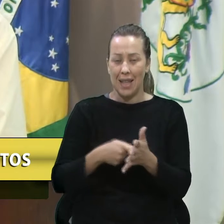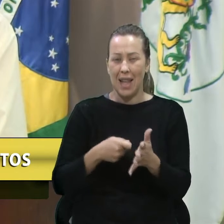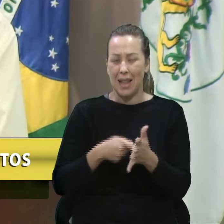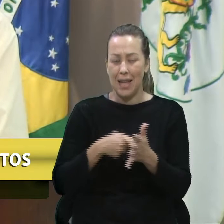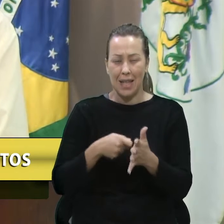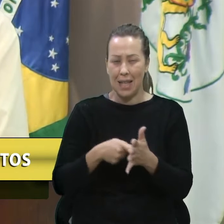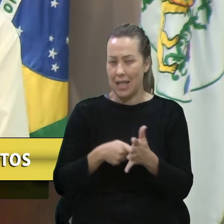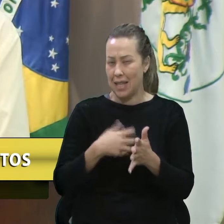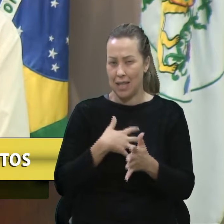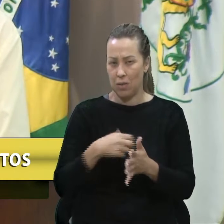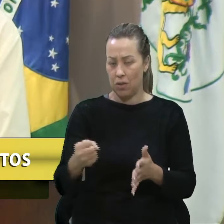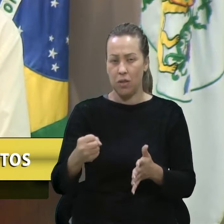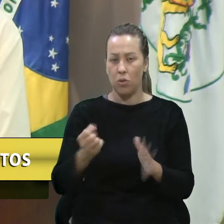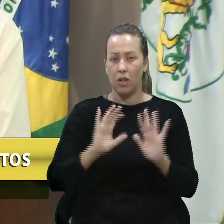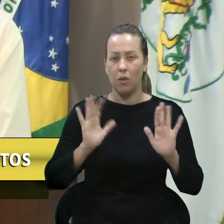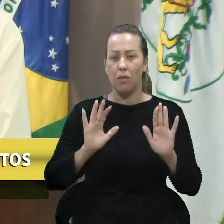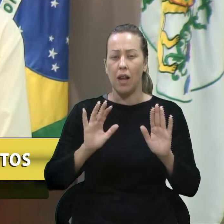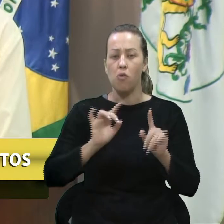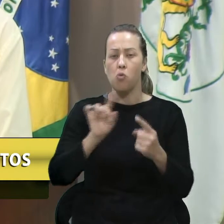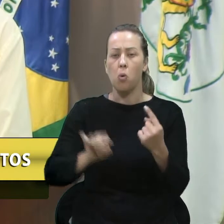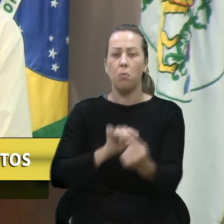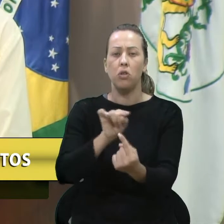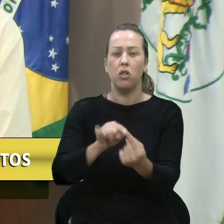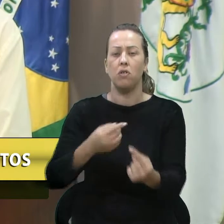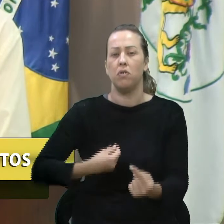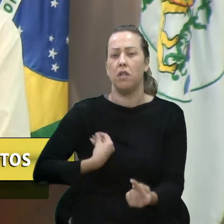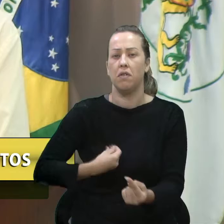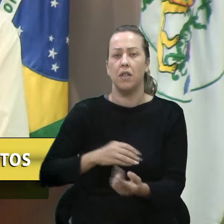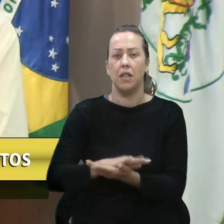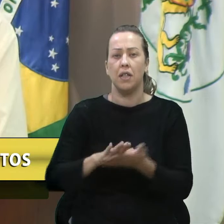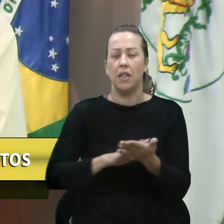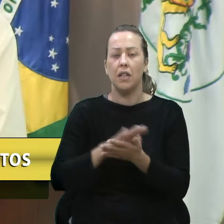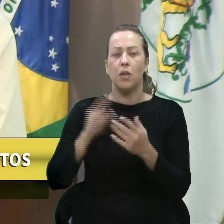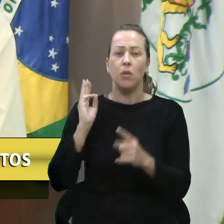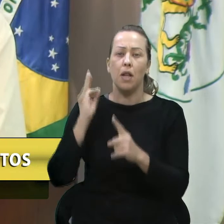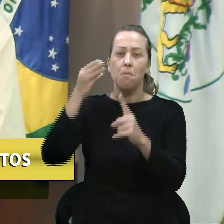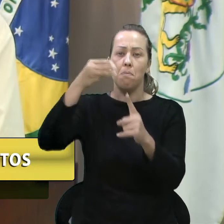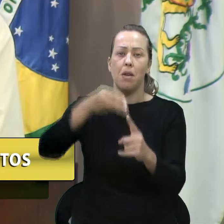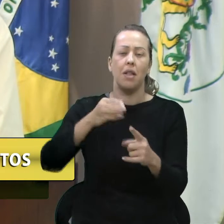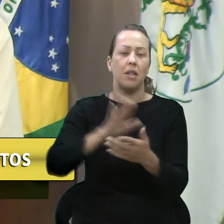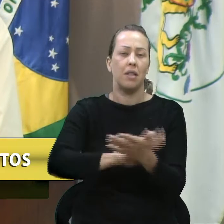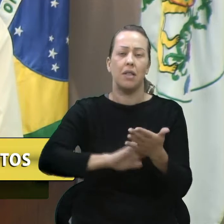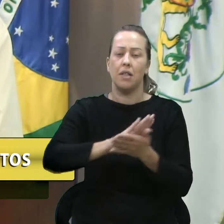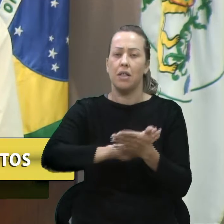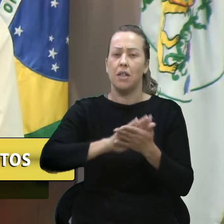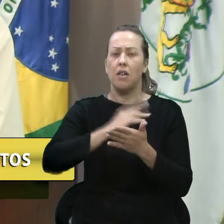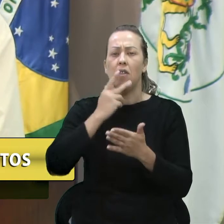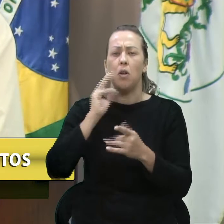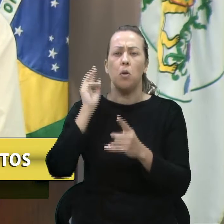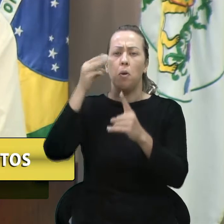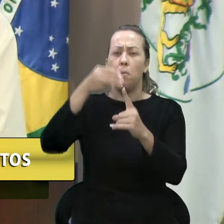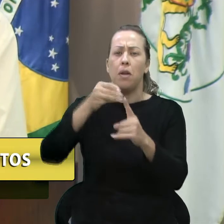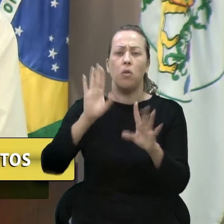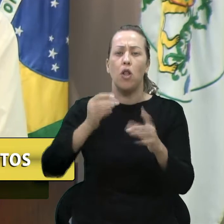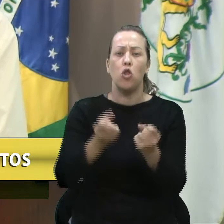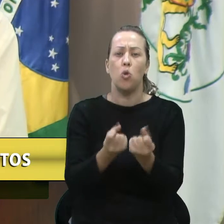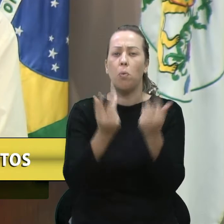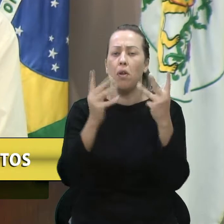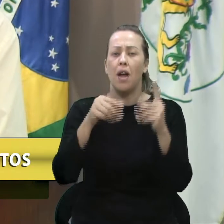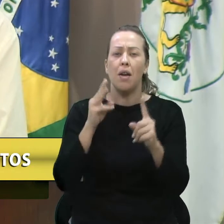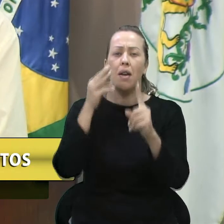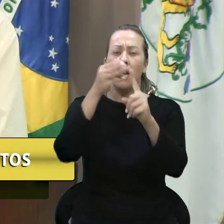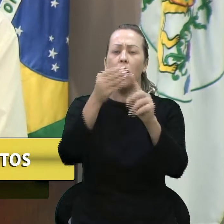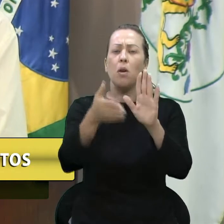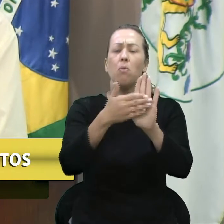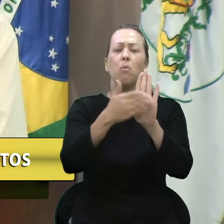suicídio, ele não tem propósitos, ele não tem metas. Quando eu falo metas, não é metas de números, é